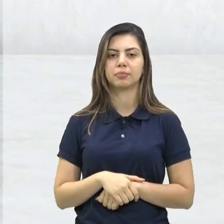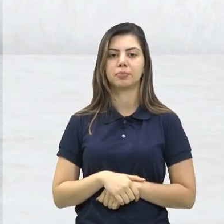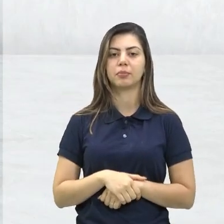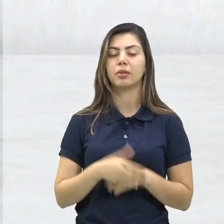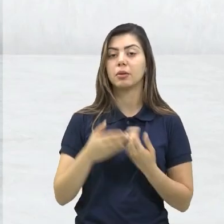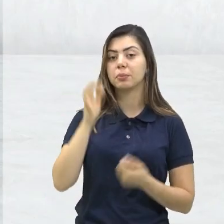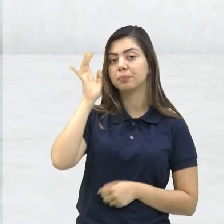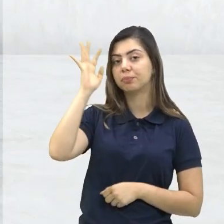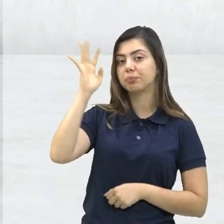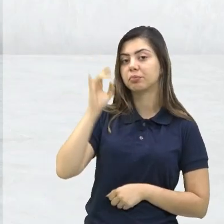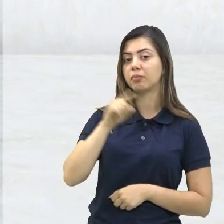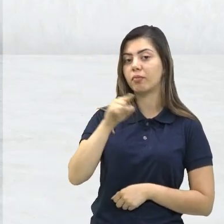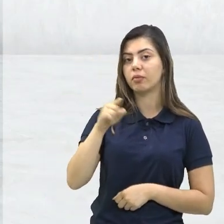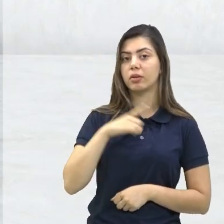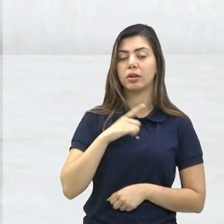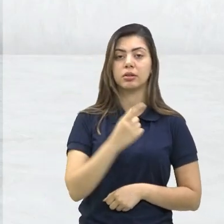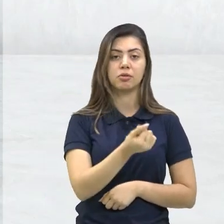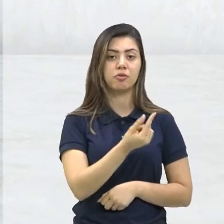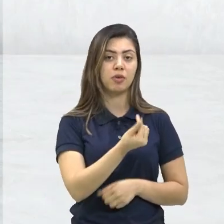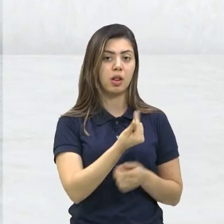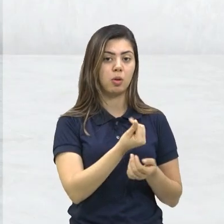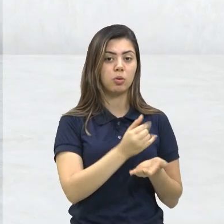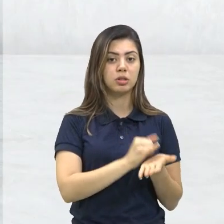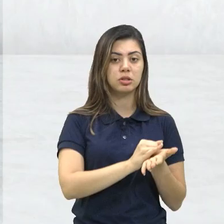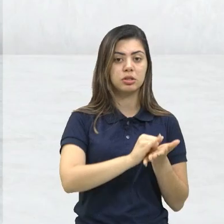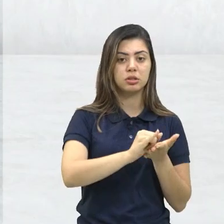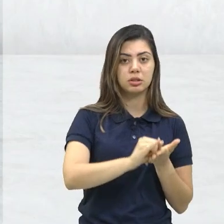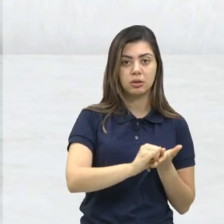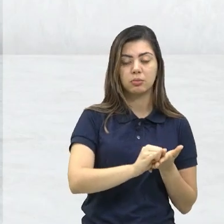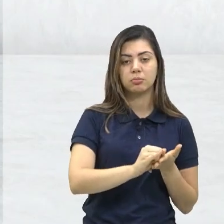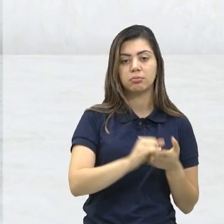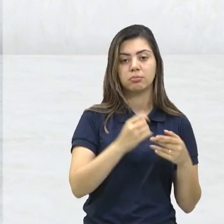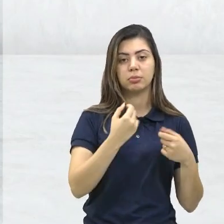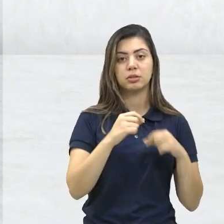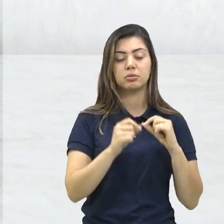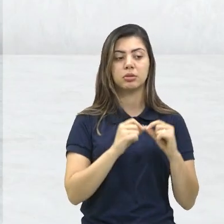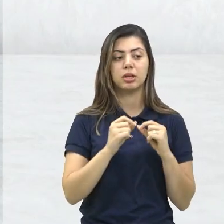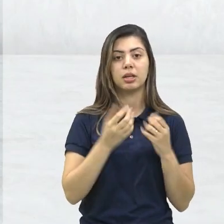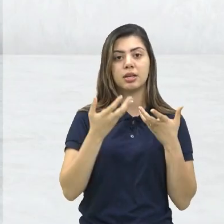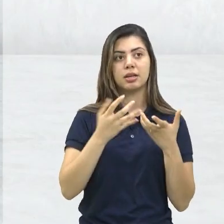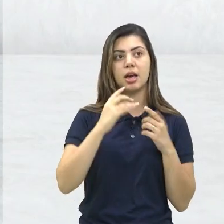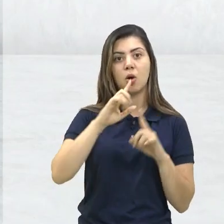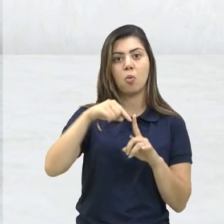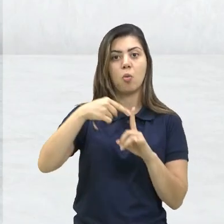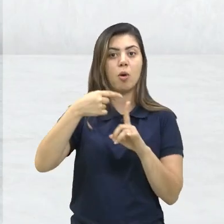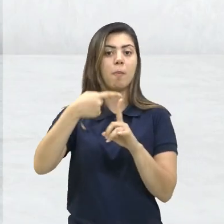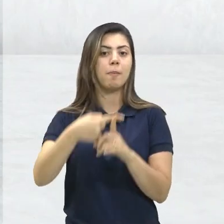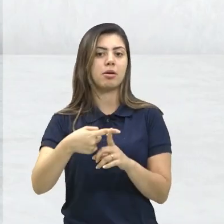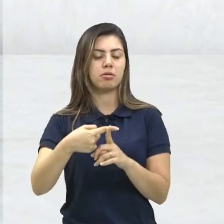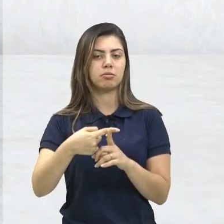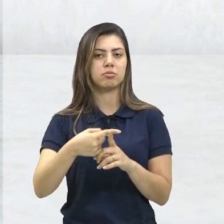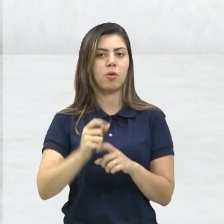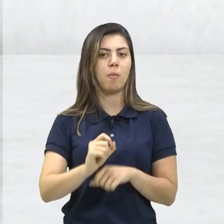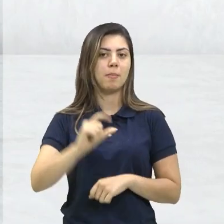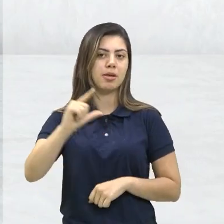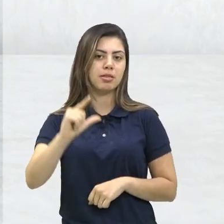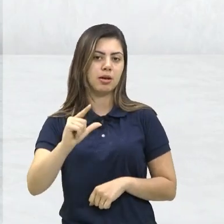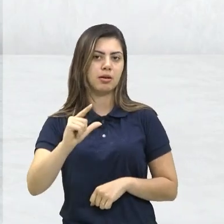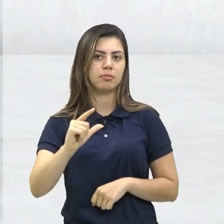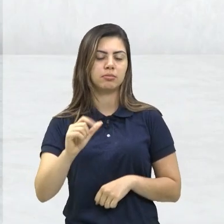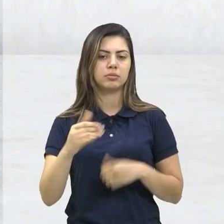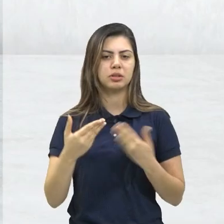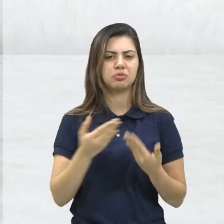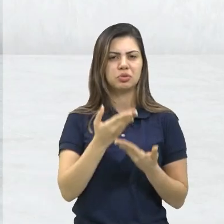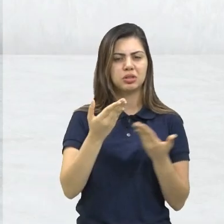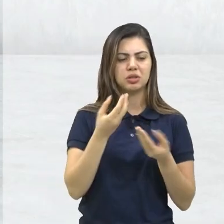Imagina só que você tem um valor inicial e deseja calcular um aumento ou uma redução percentual nesse valor. Olha só. Em vez de você calcular a